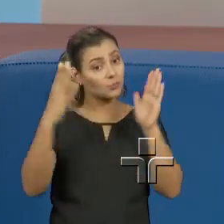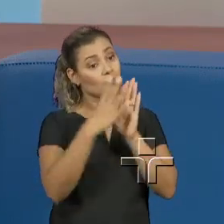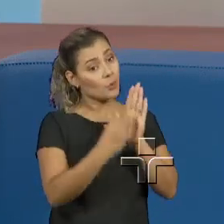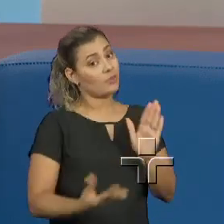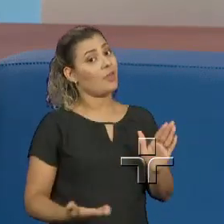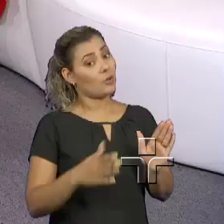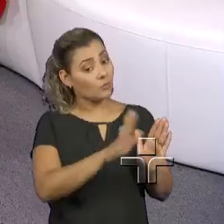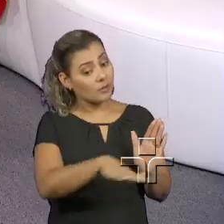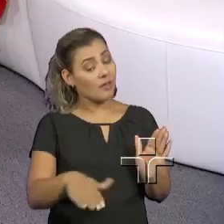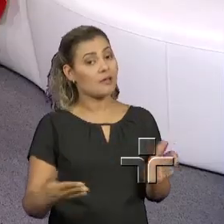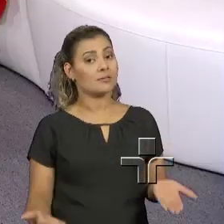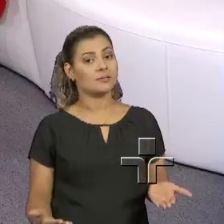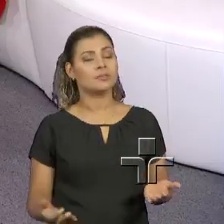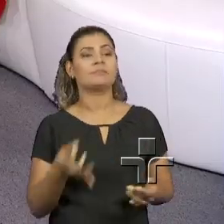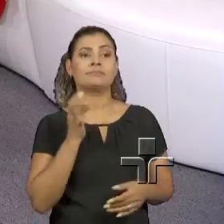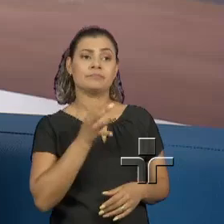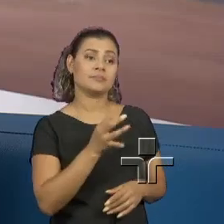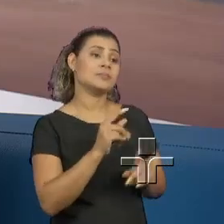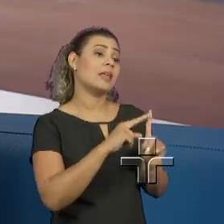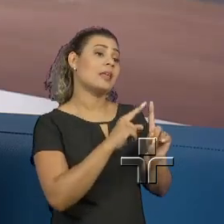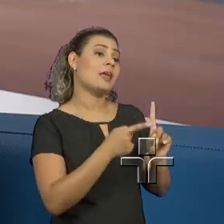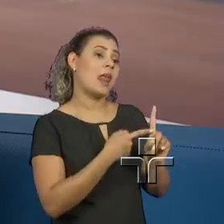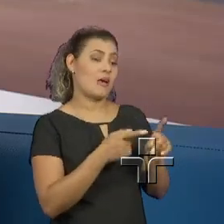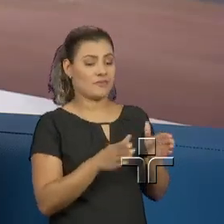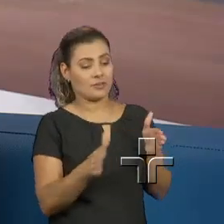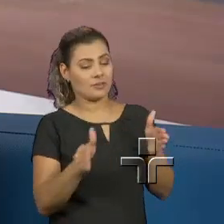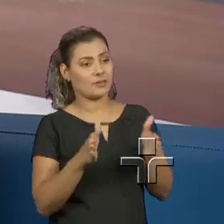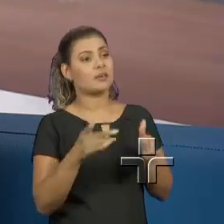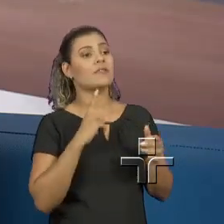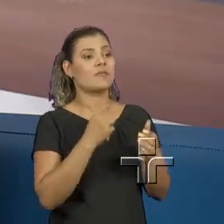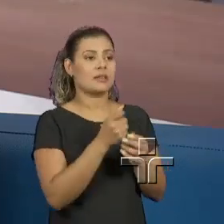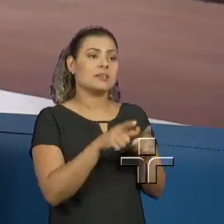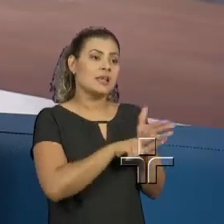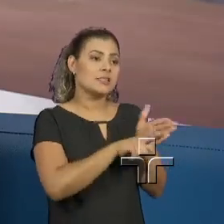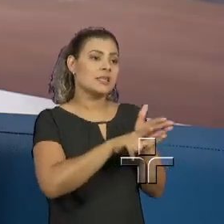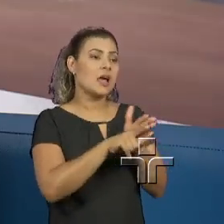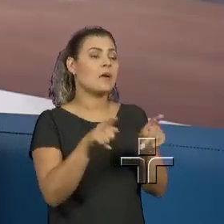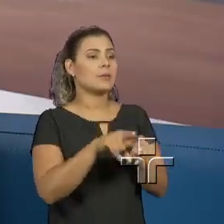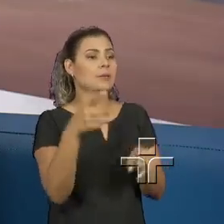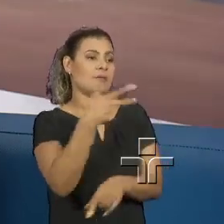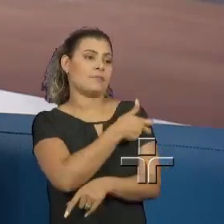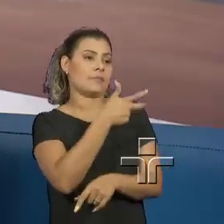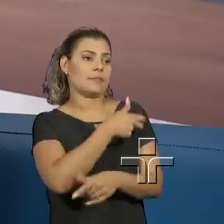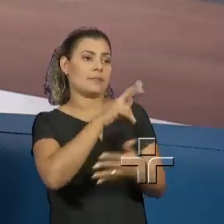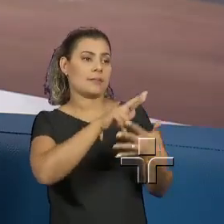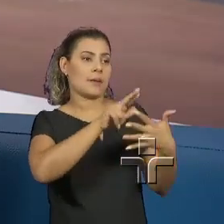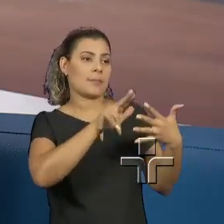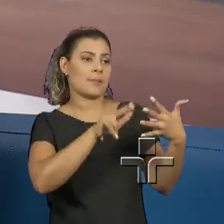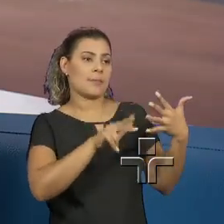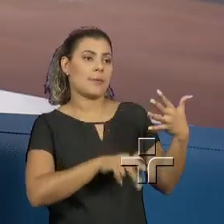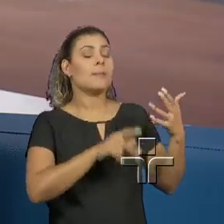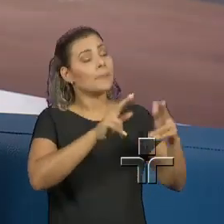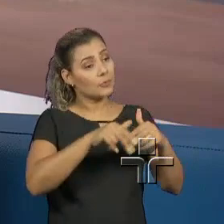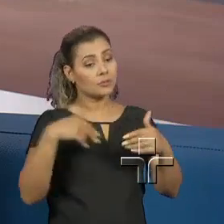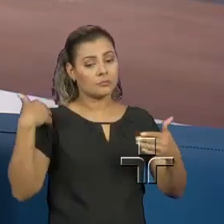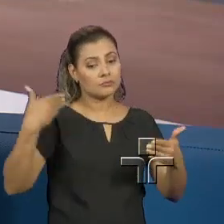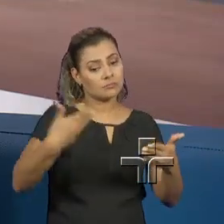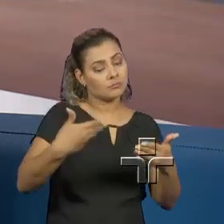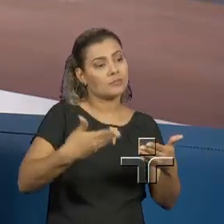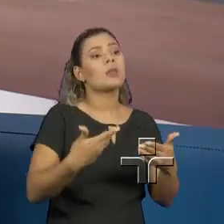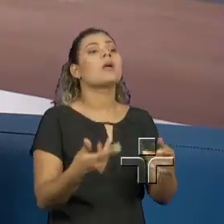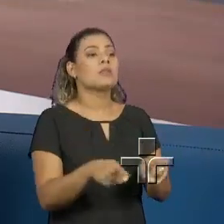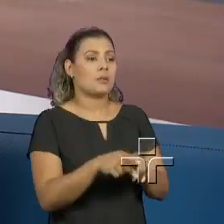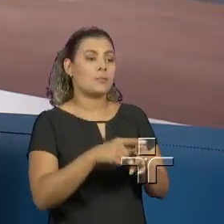né? A gente acaba, quando fica grávida, né? Acaba fazendo alguns exames e a gente vê o que está faltando. Então, eu atualizei o que